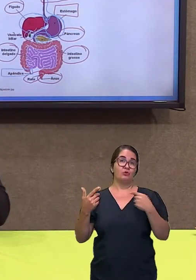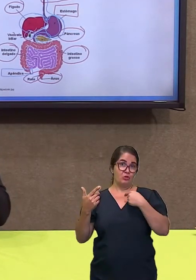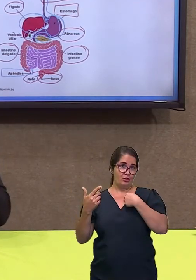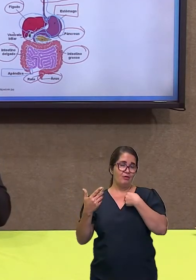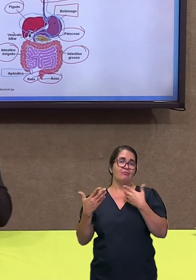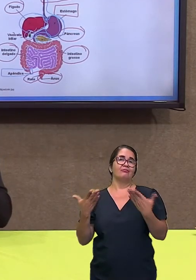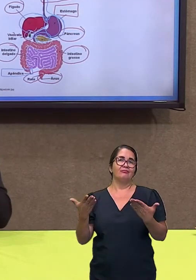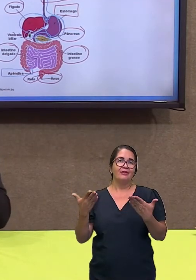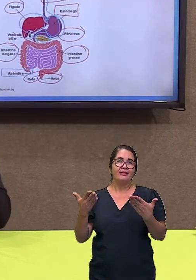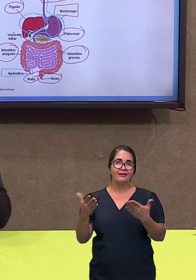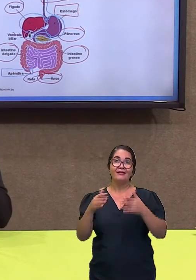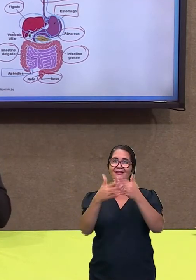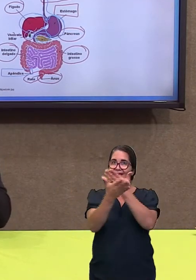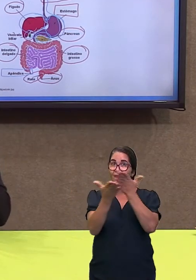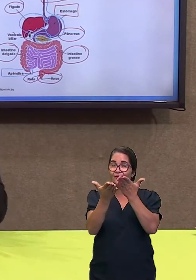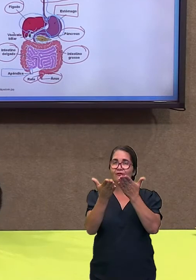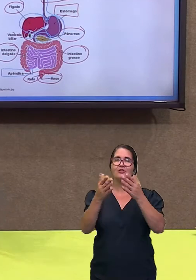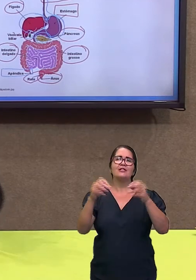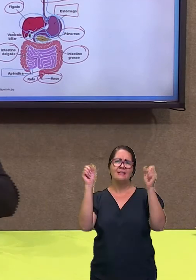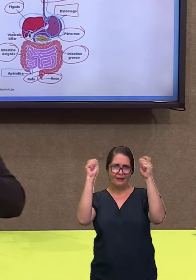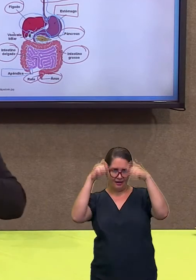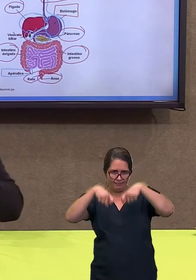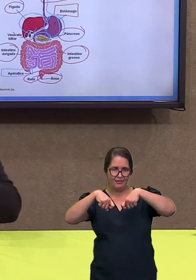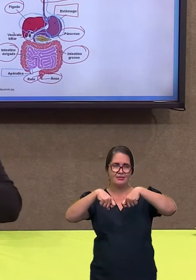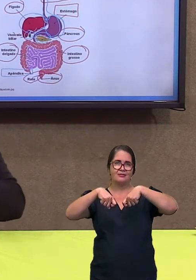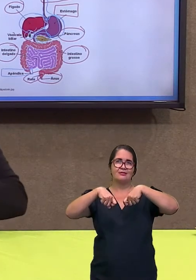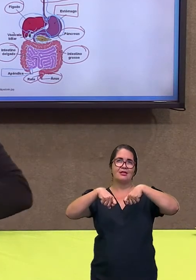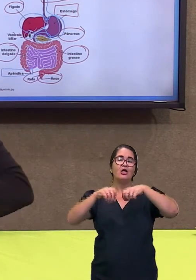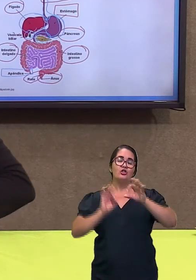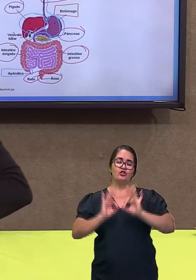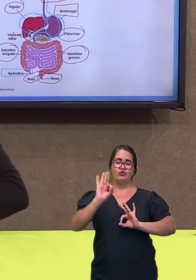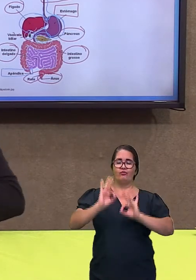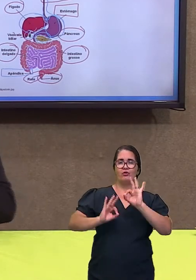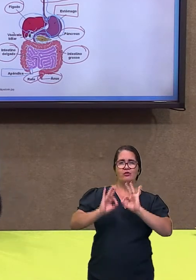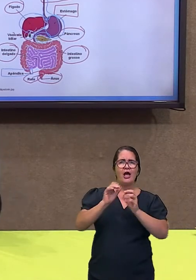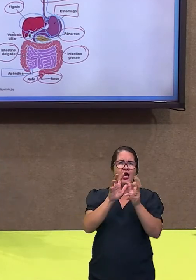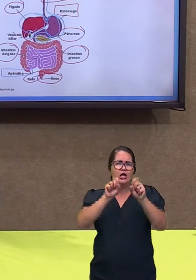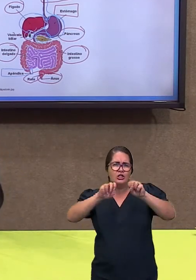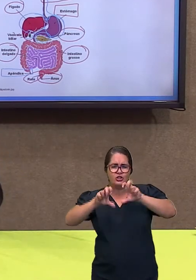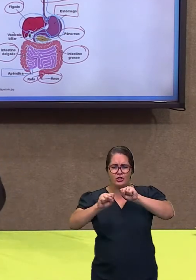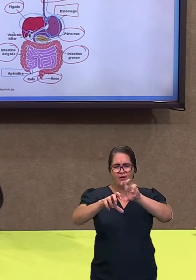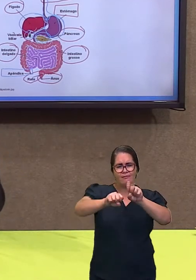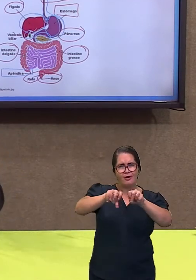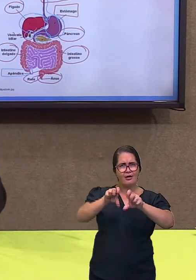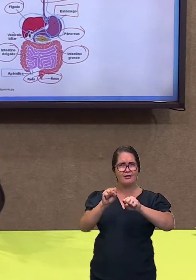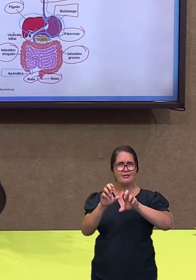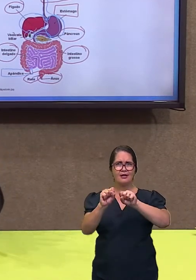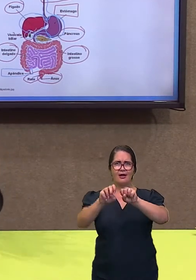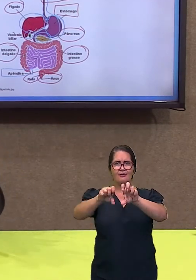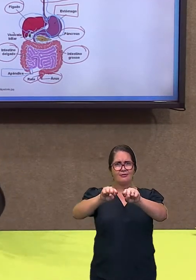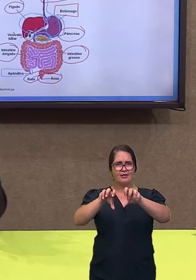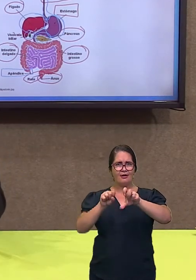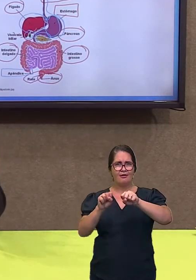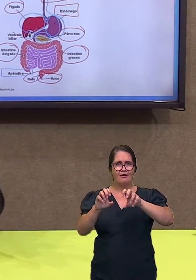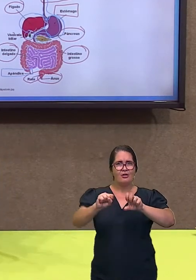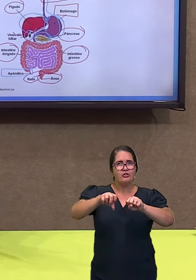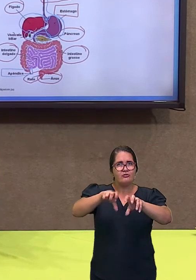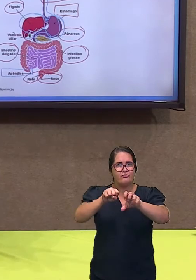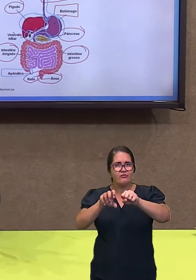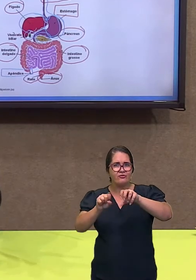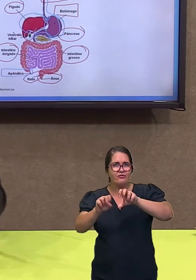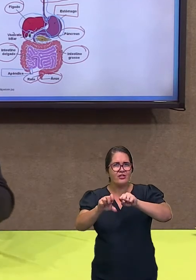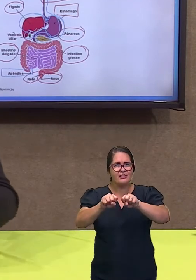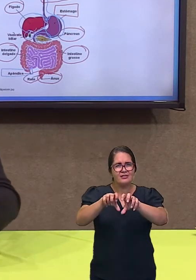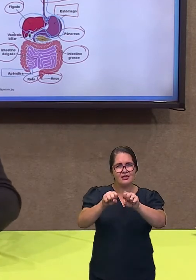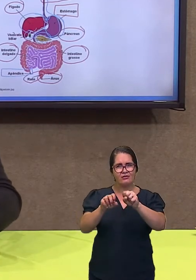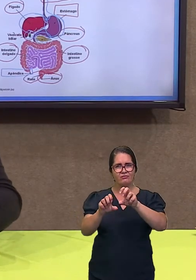tá bem úmido aqui, a minha massinha, ela não consegue, ela resseca mais rápido. Então, ela